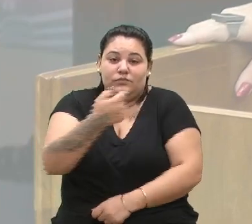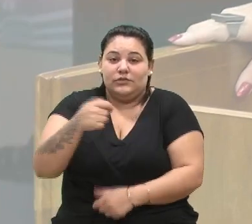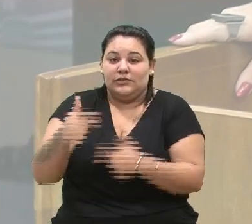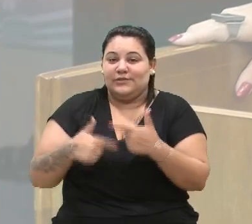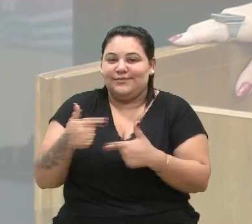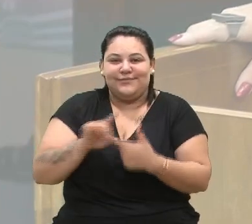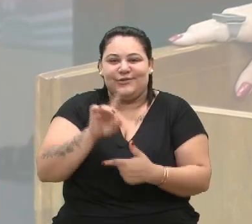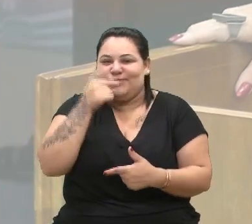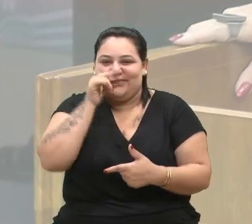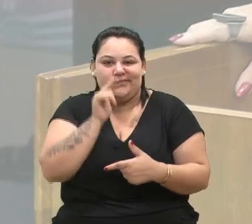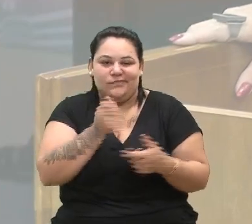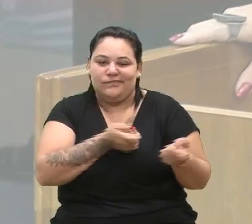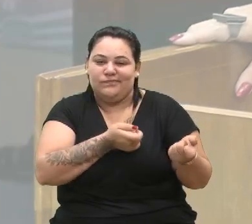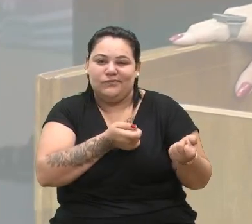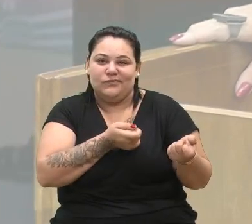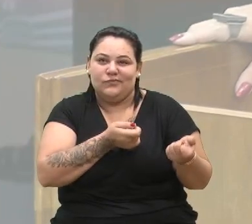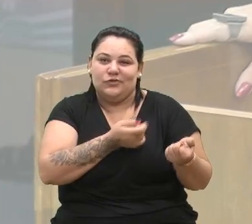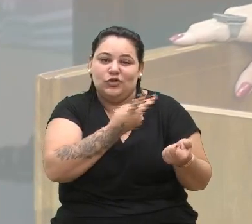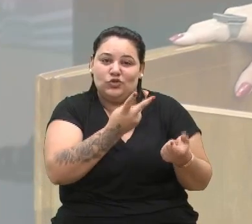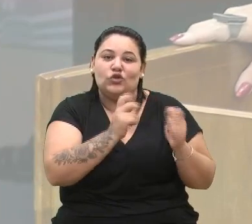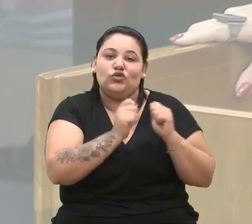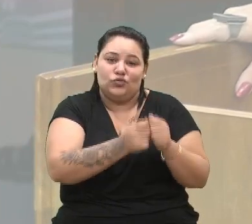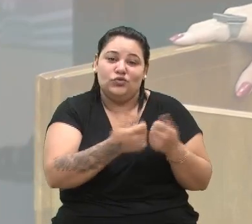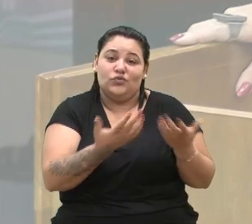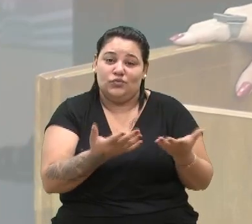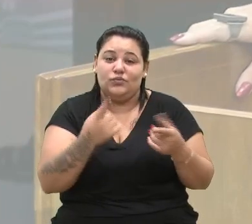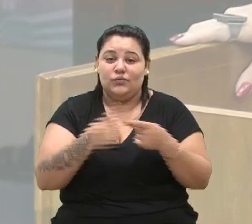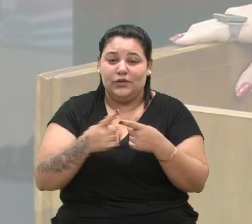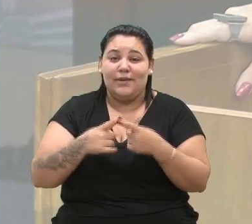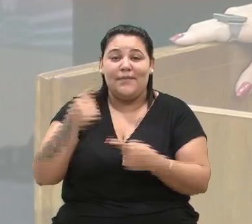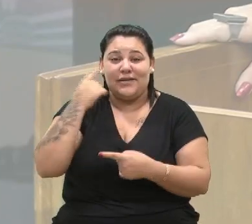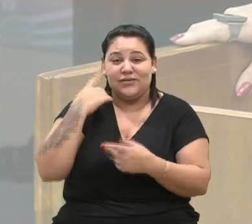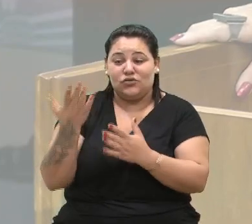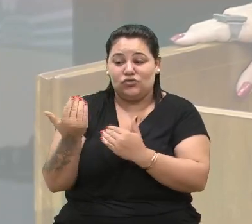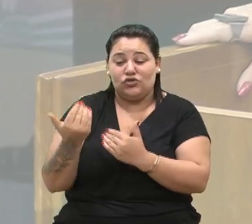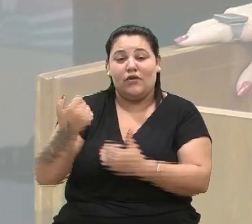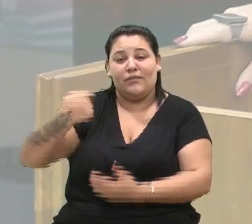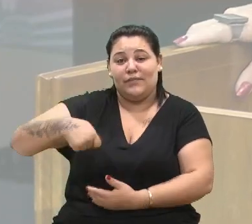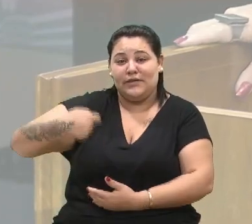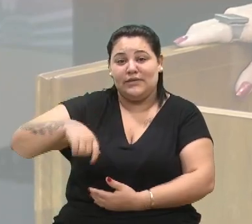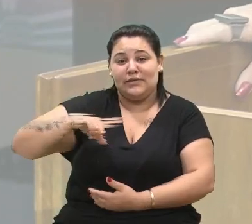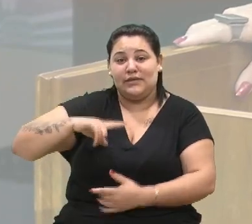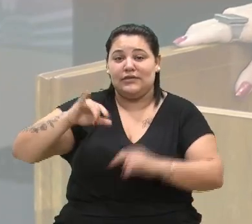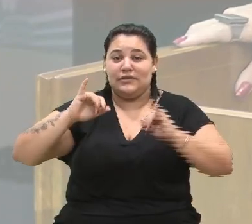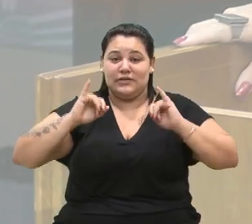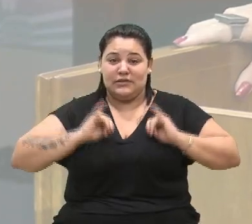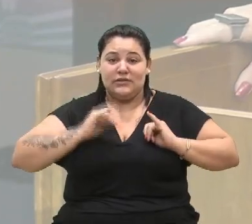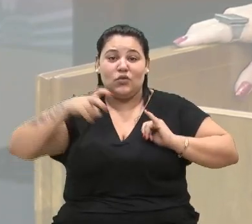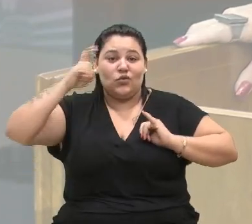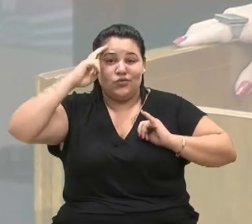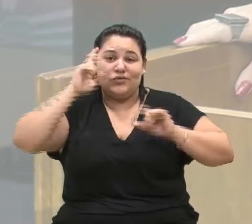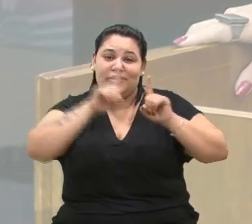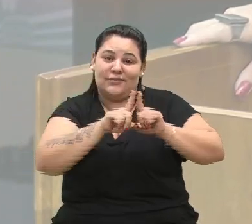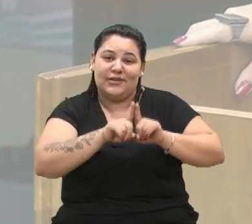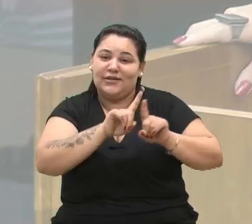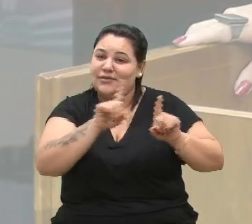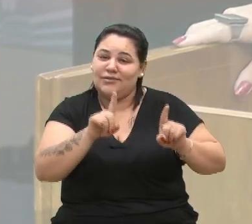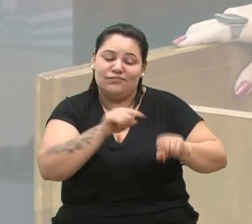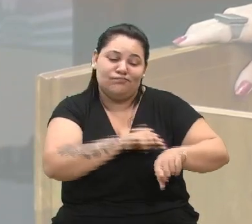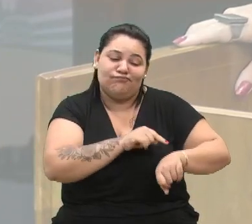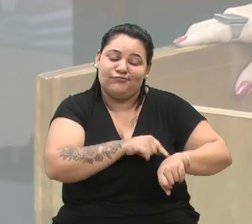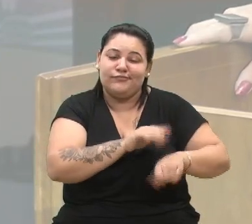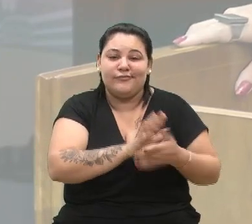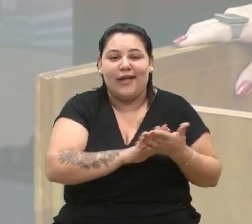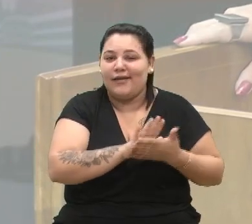consegue conciliar. Além de tudo, pensar que essa juventude precisa de lazer, precisa de cultura, não sobra tempo para